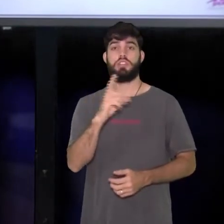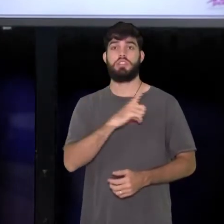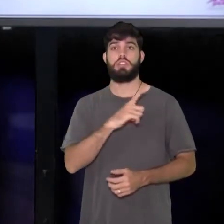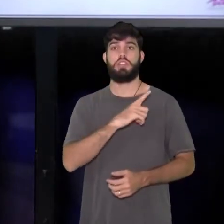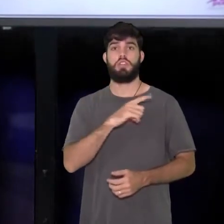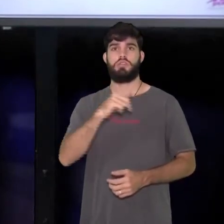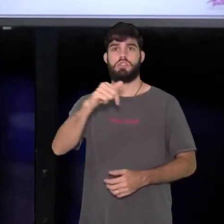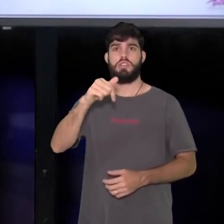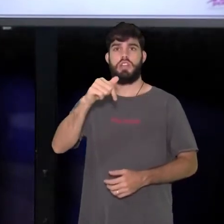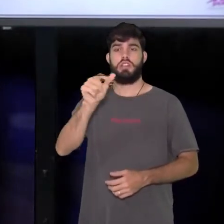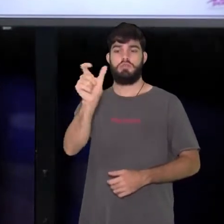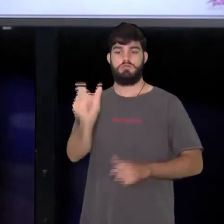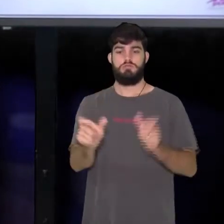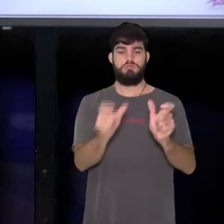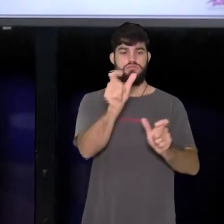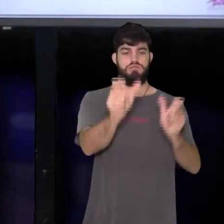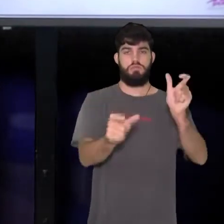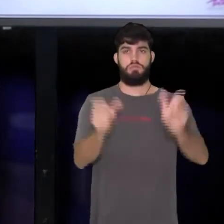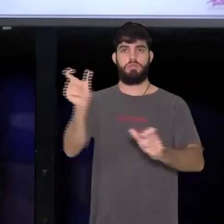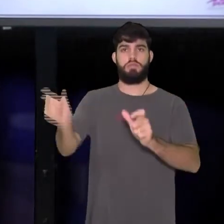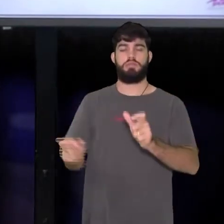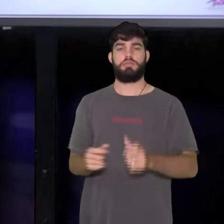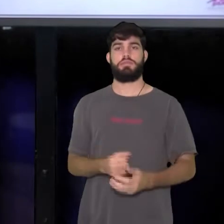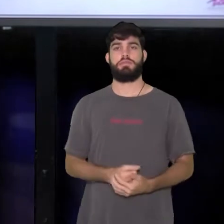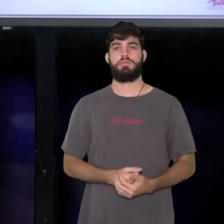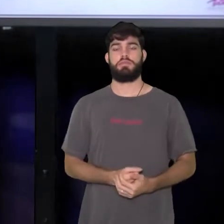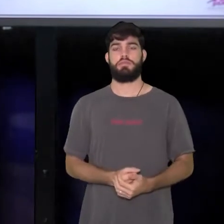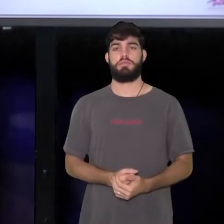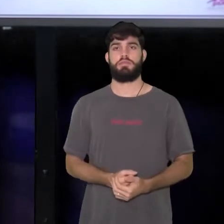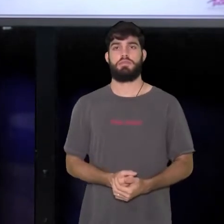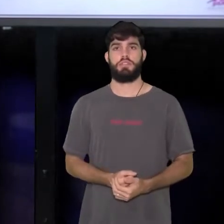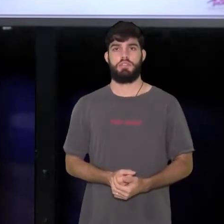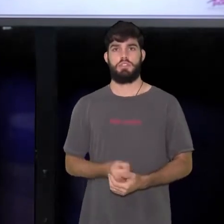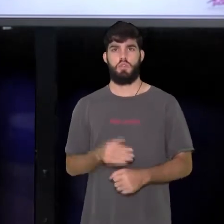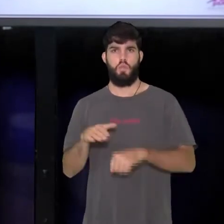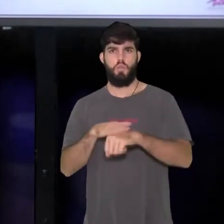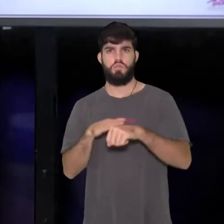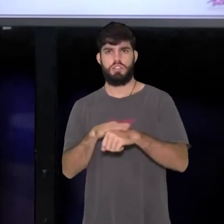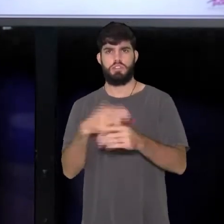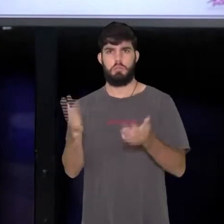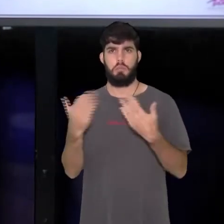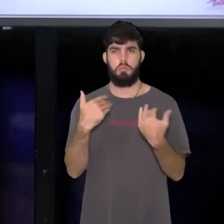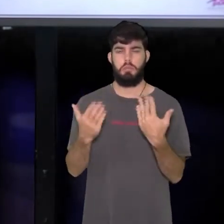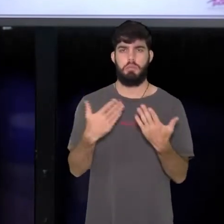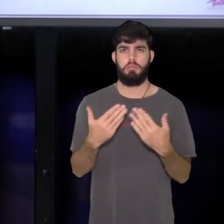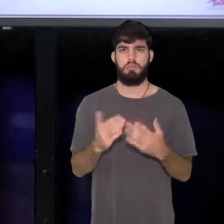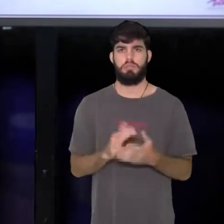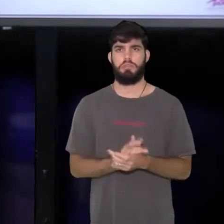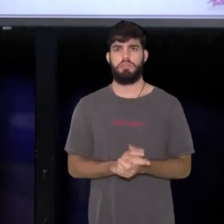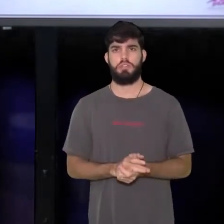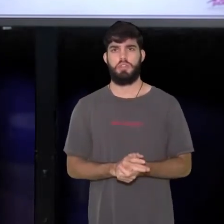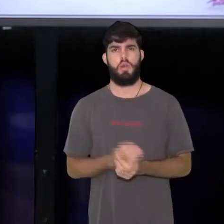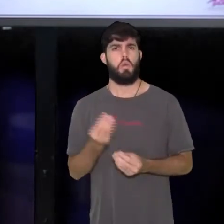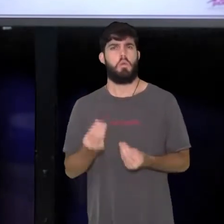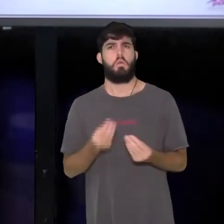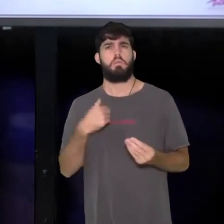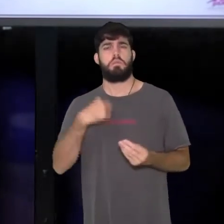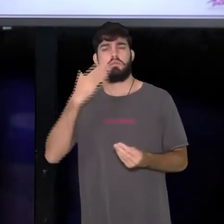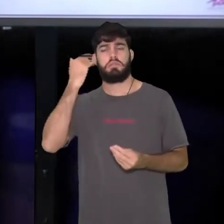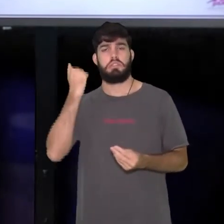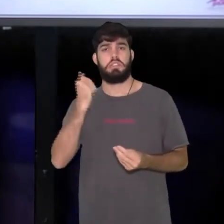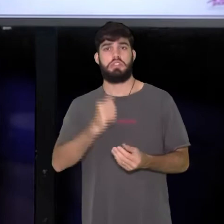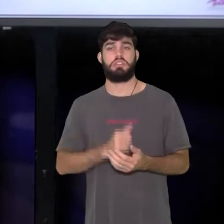7 personagens. Eles estão conversando entre eles? Como é que eu sei se eles